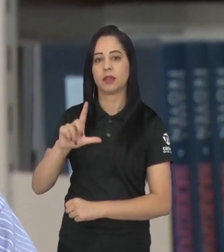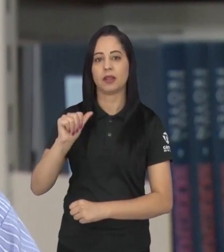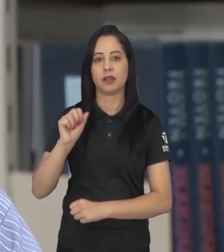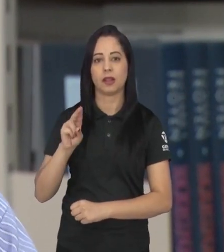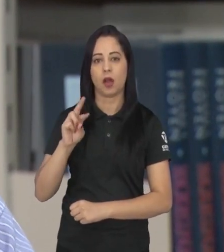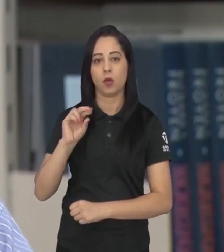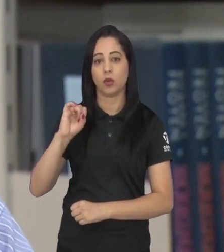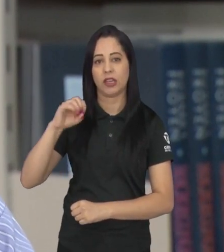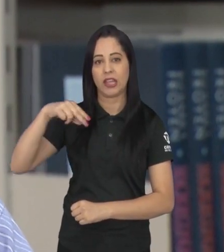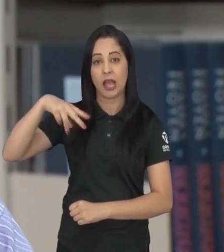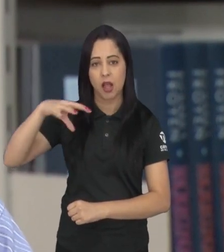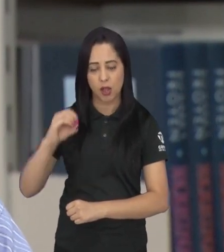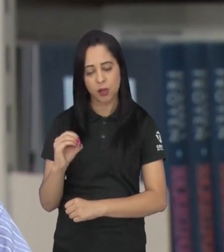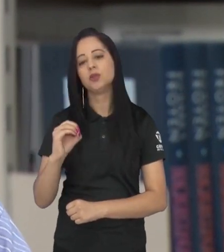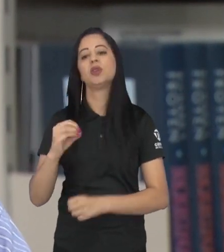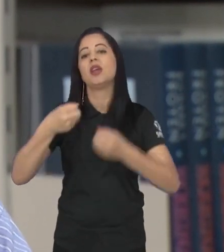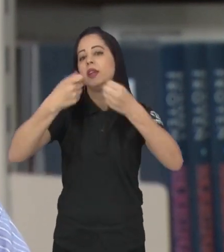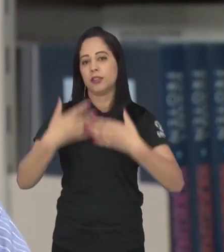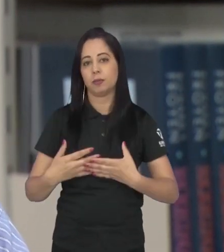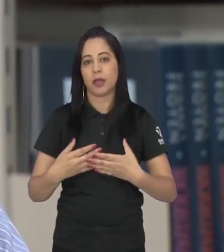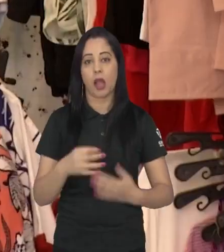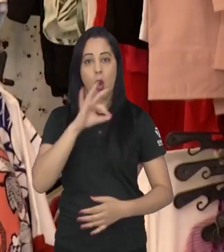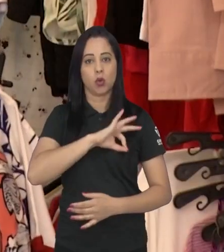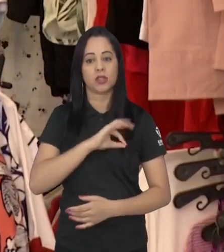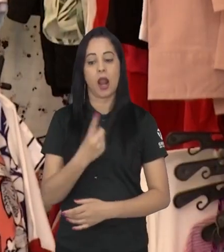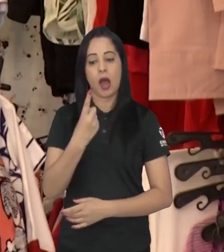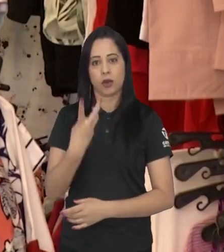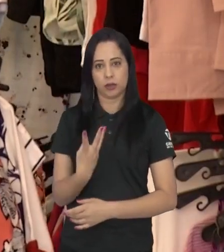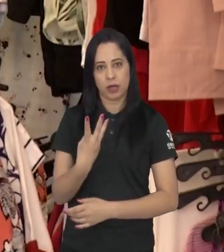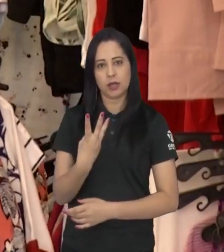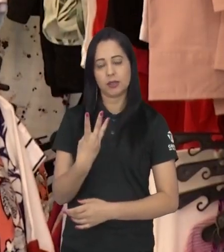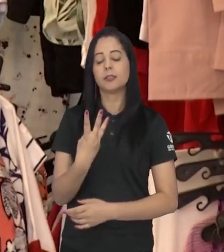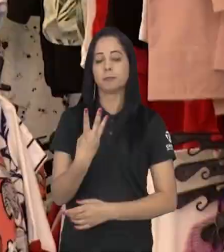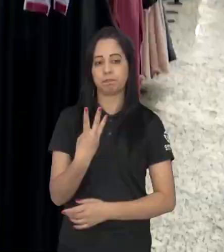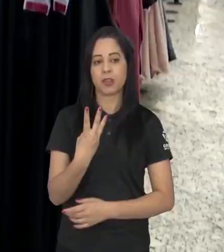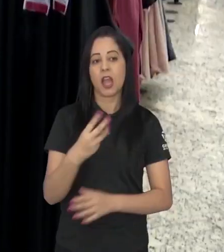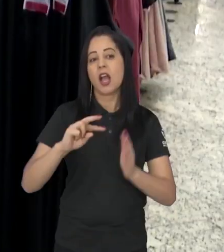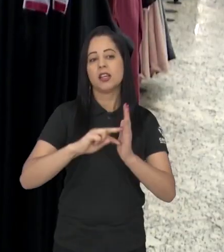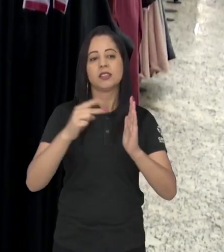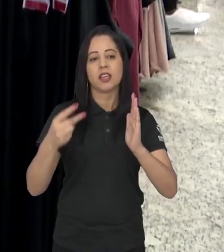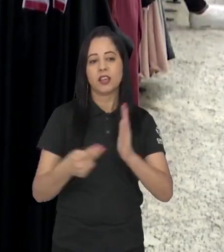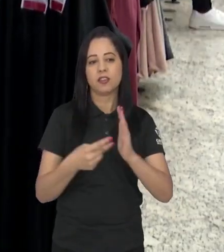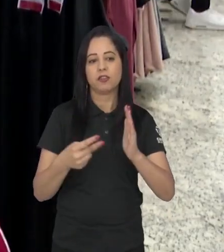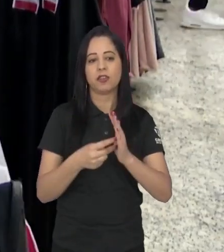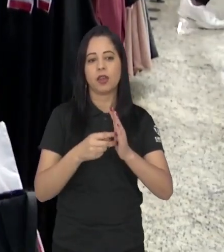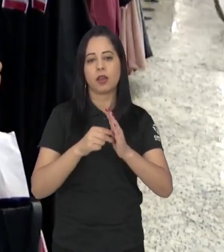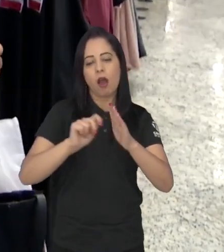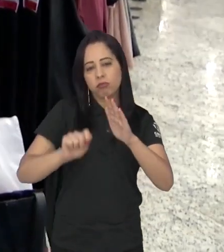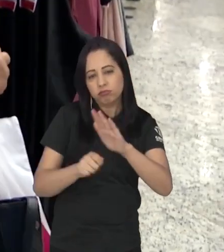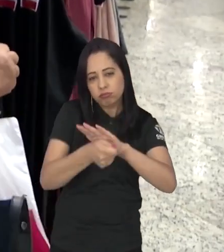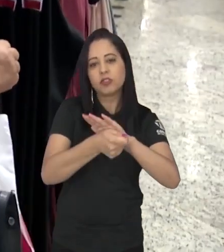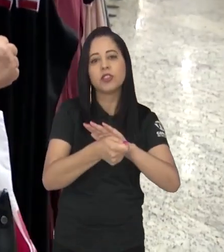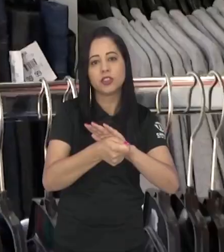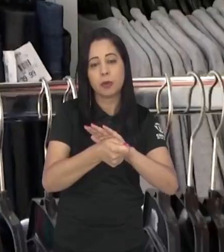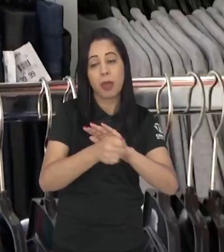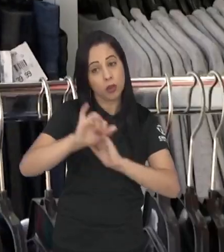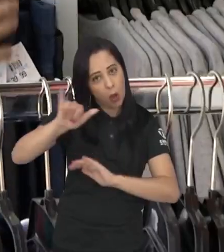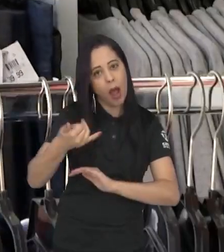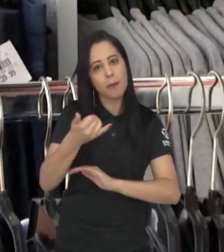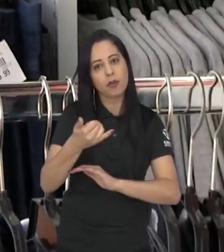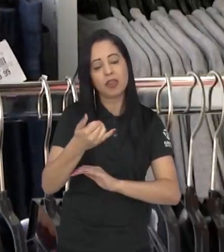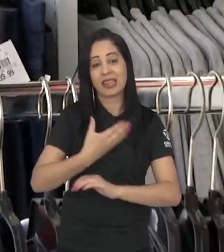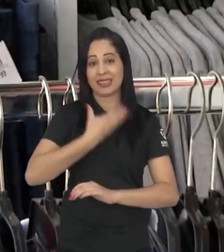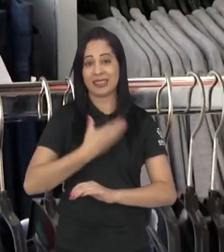da Rosa reforça a ideia. O 13º é uma bonificação para o trabalhador aproveitar melhor o final de ano, mas